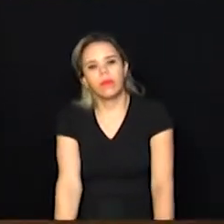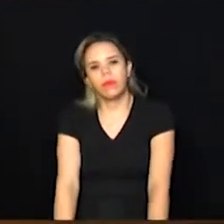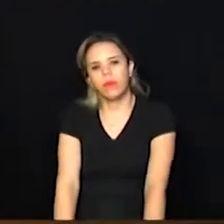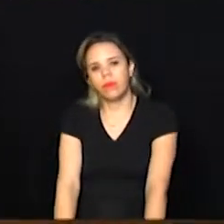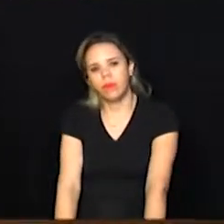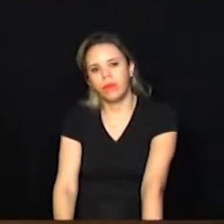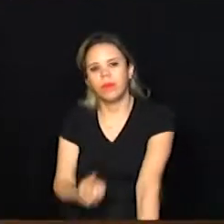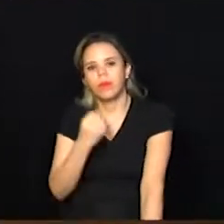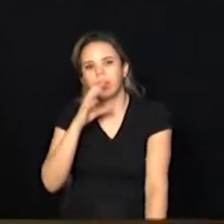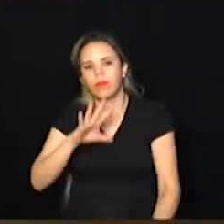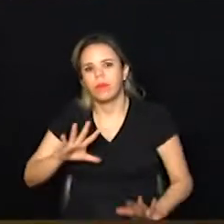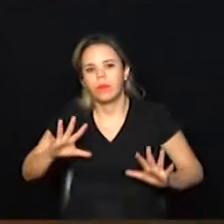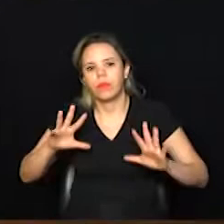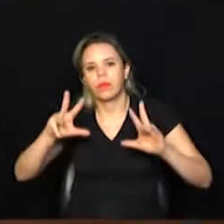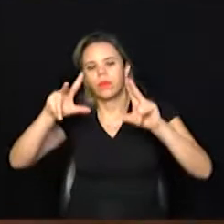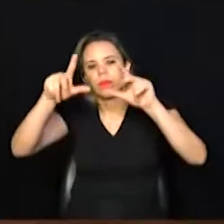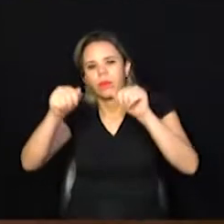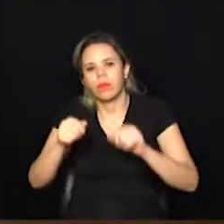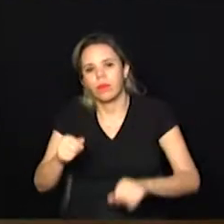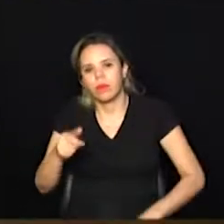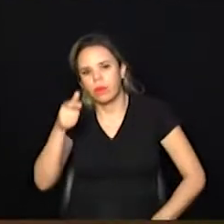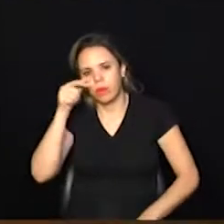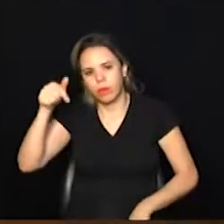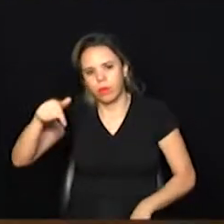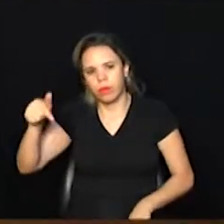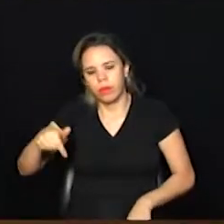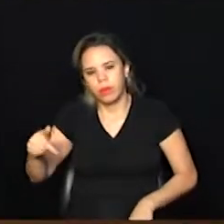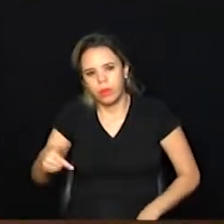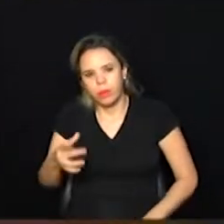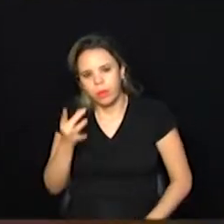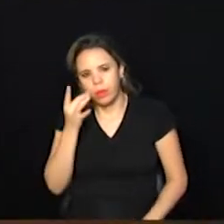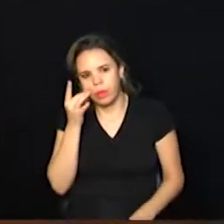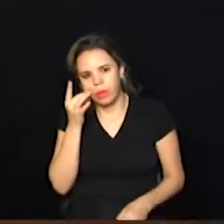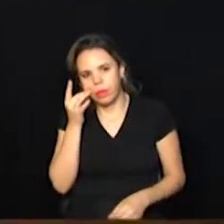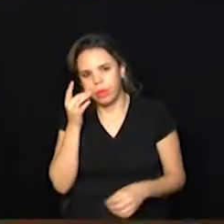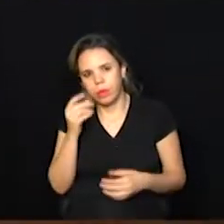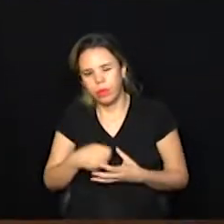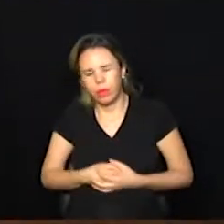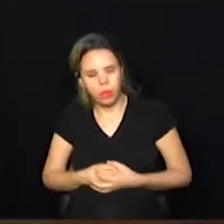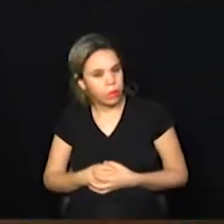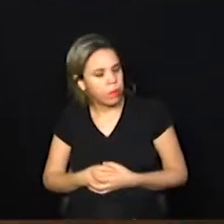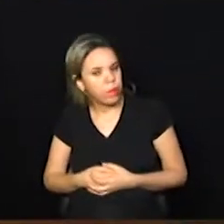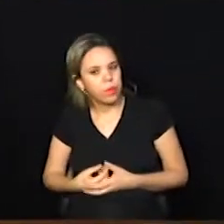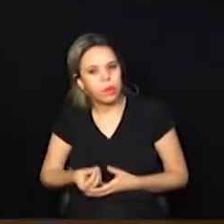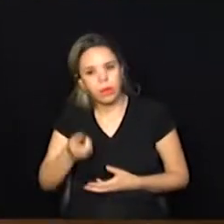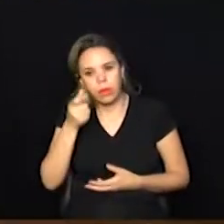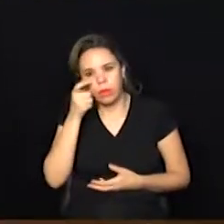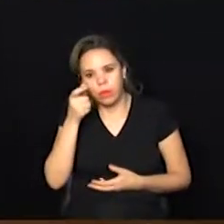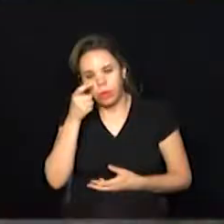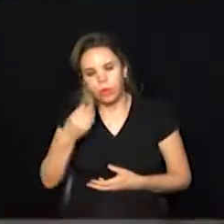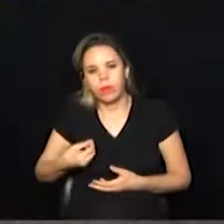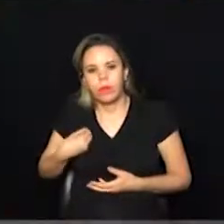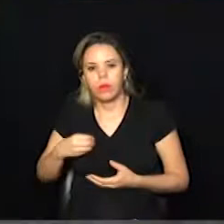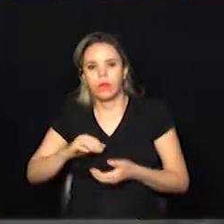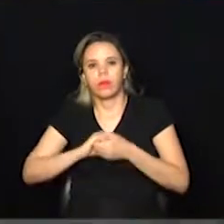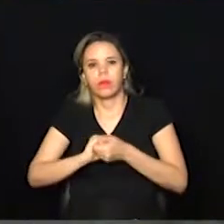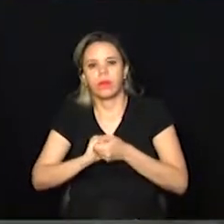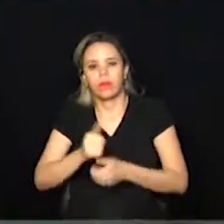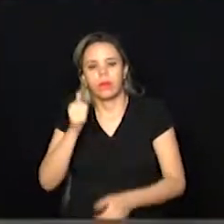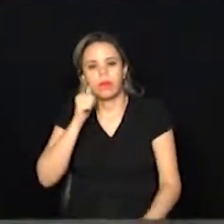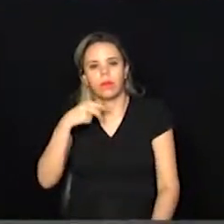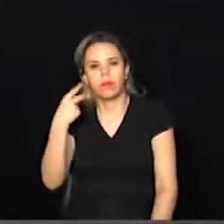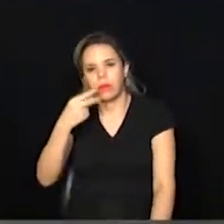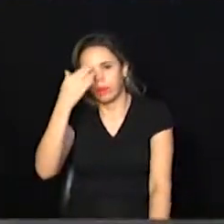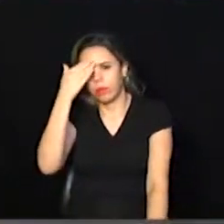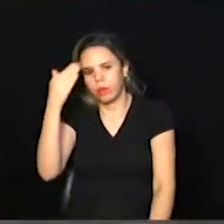Olá, boa tarde a todos que estão aqui presencialmente, quem está nos assistindo. Cumprimentar a vereadora,